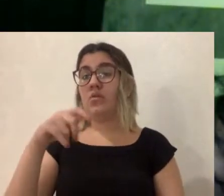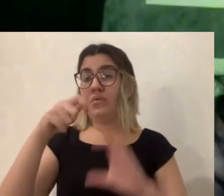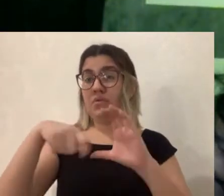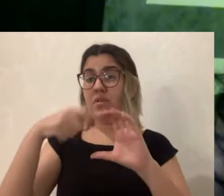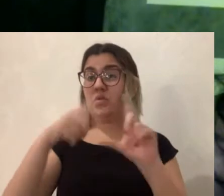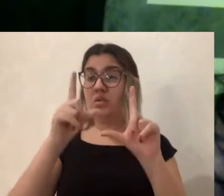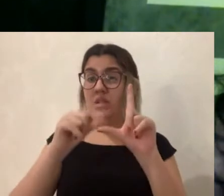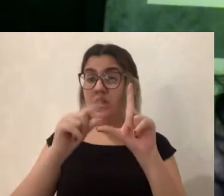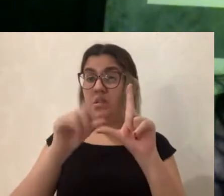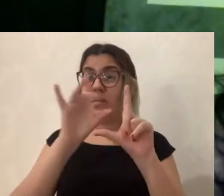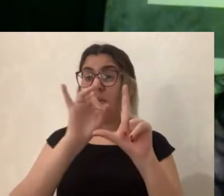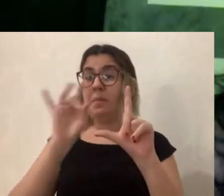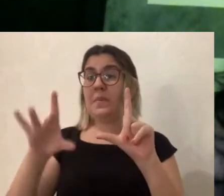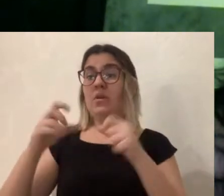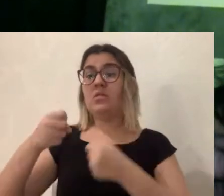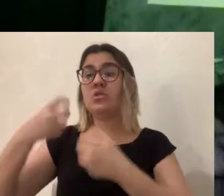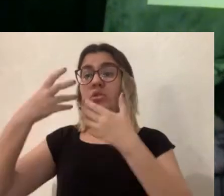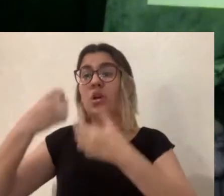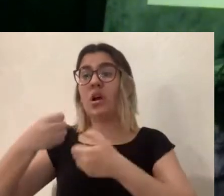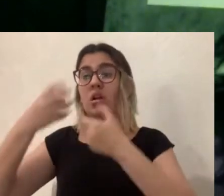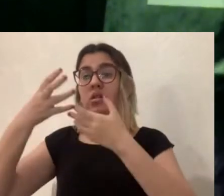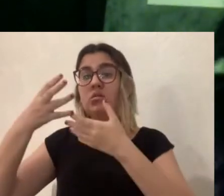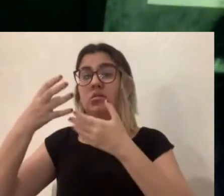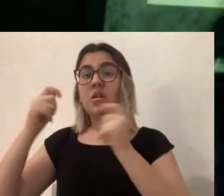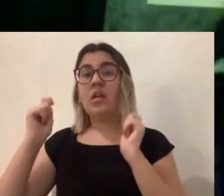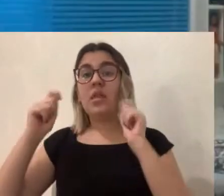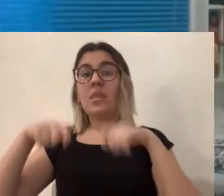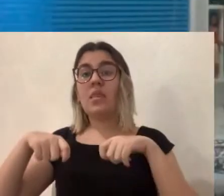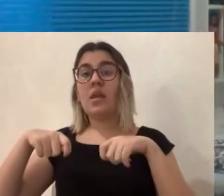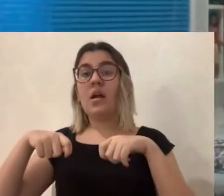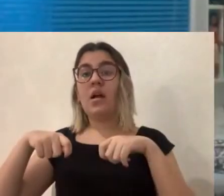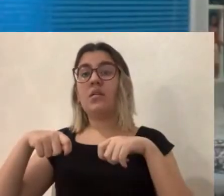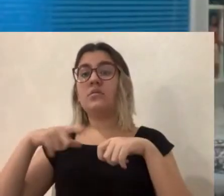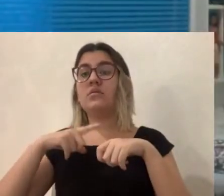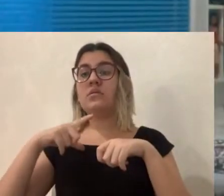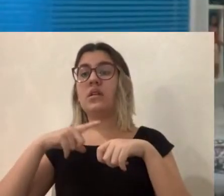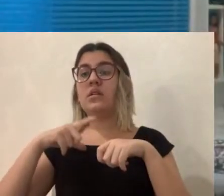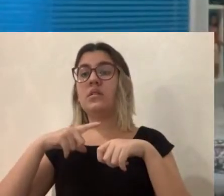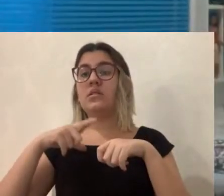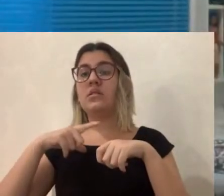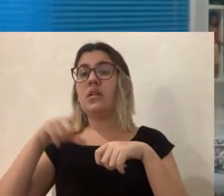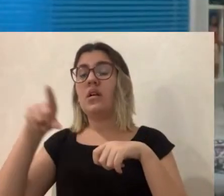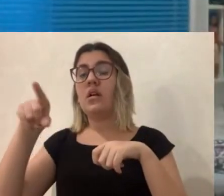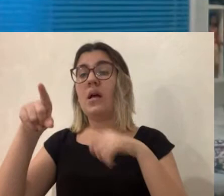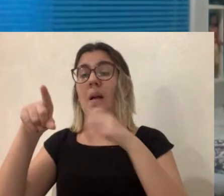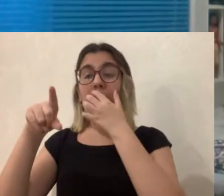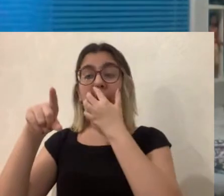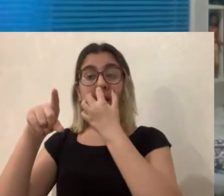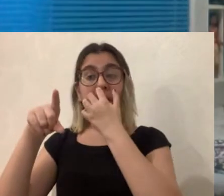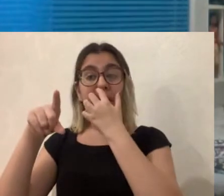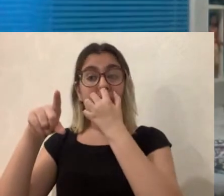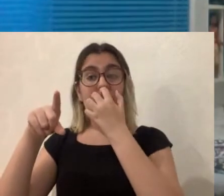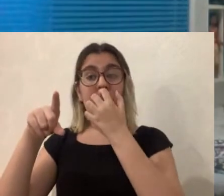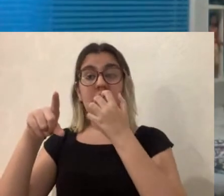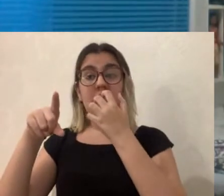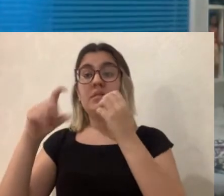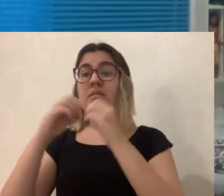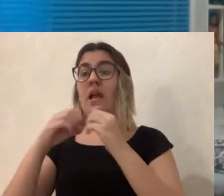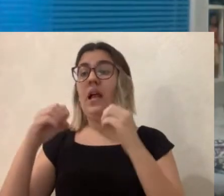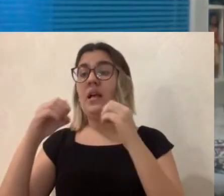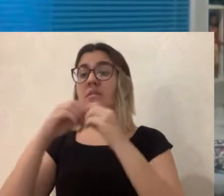né? Porque ele está disponível no Sesc, não está? Então, esse link ele está. Mas eu queria fazer um convite para vocês, que é o